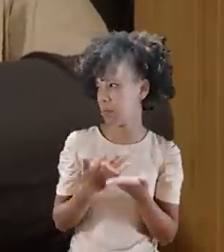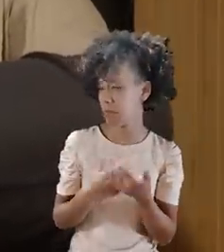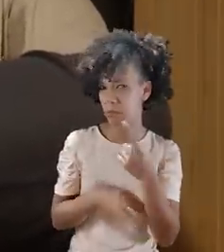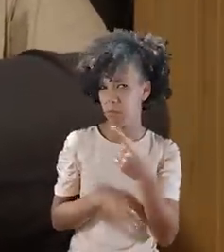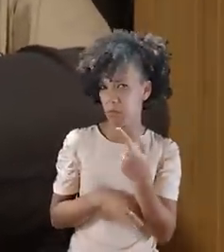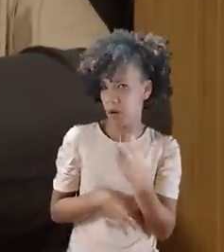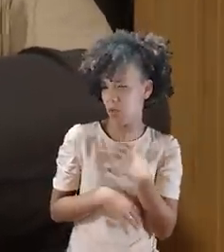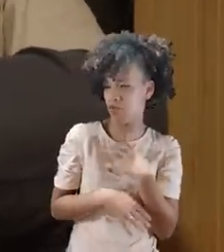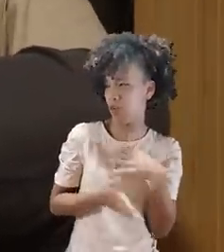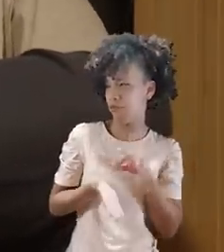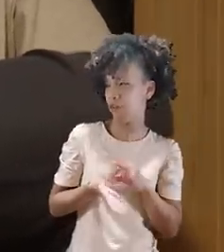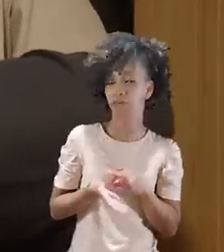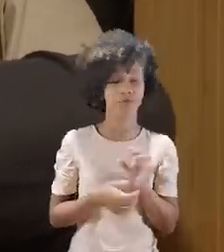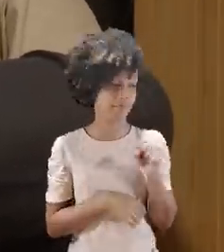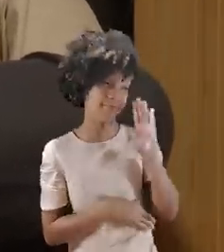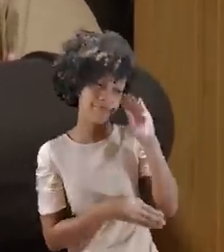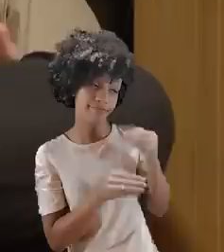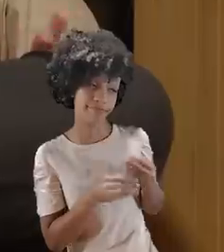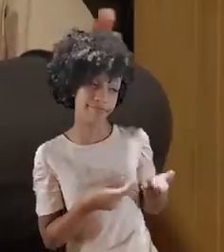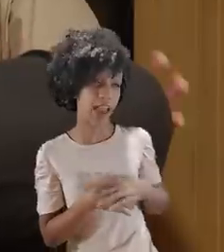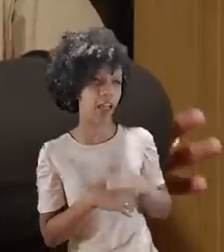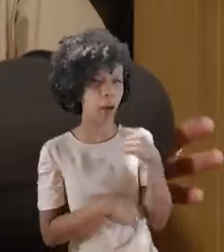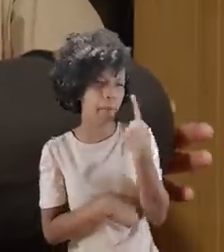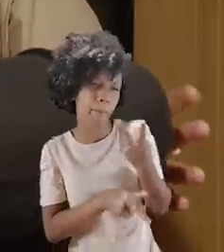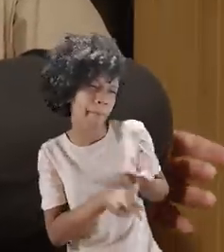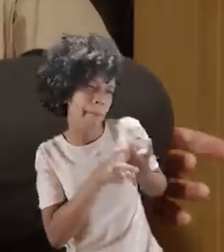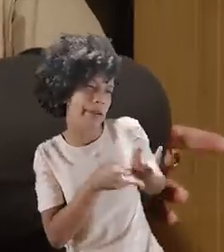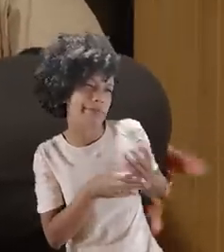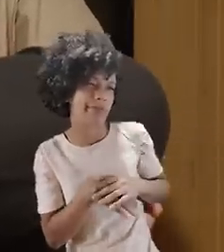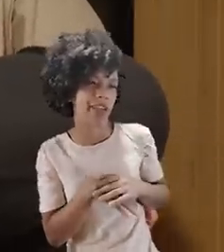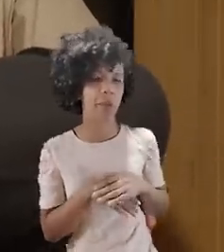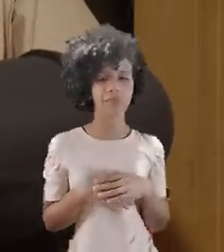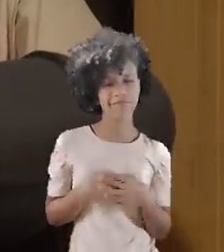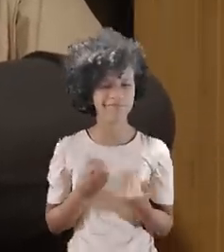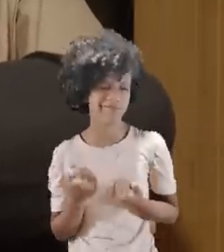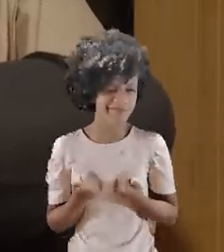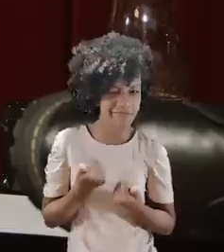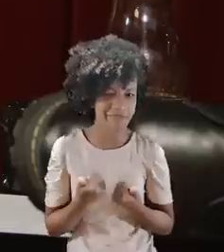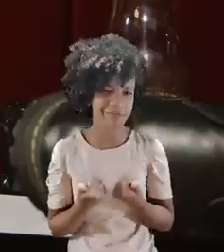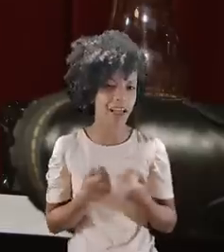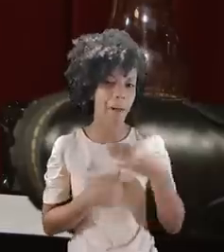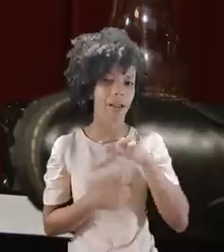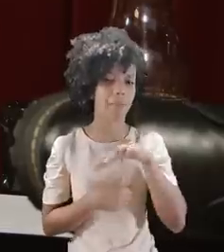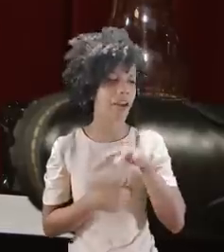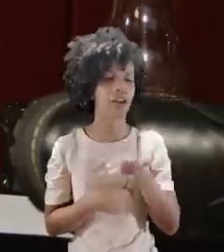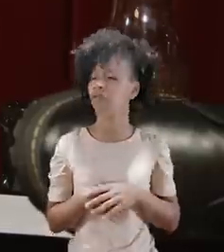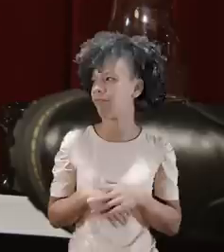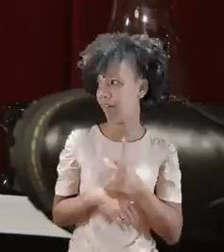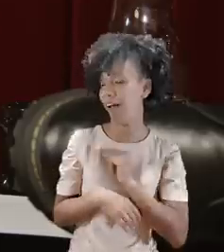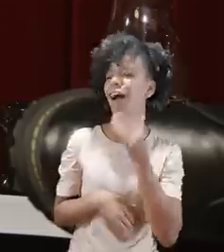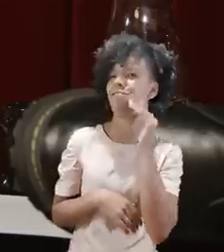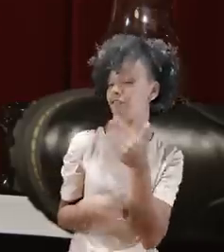como resumindo é isso dá um ar de malevolente tá ligado tô